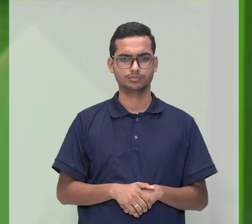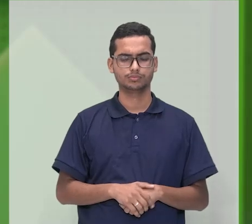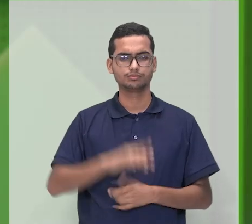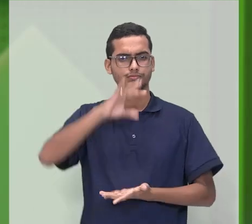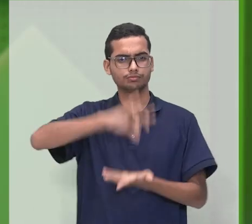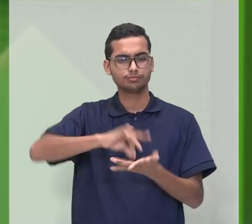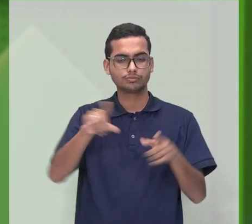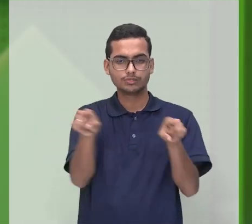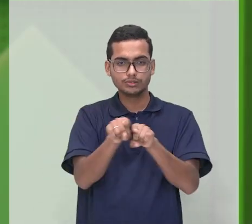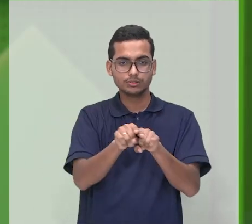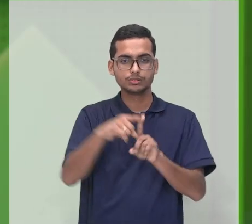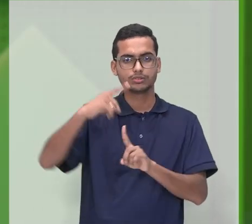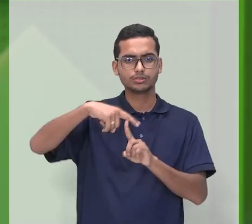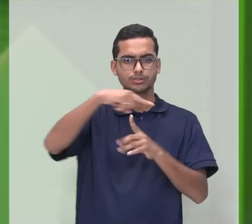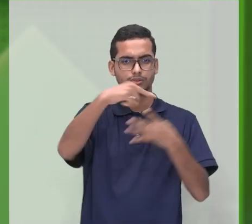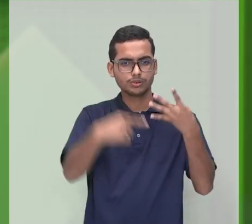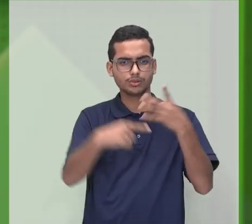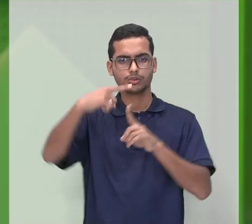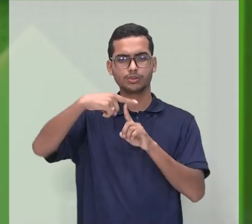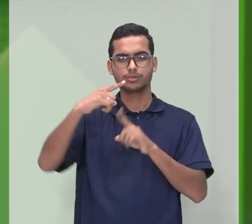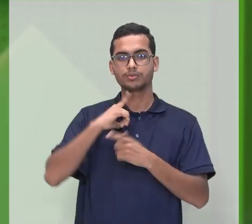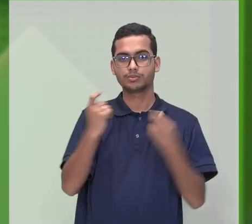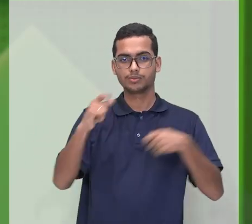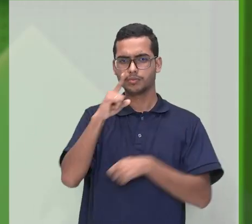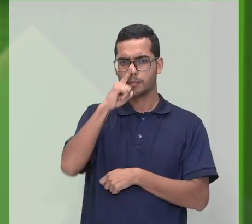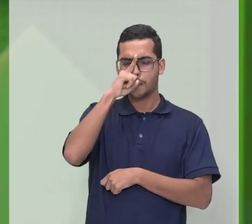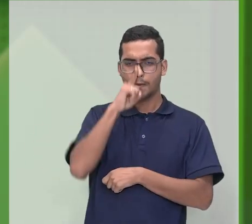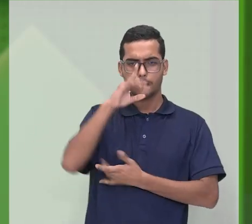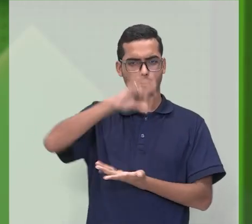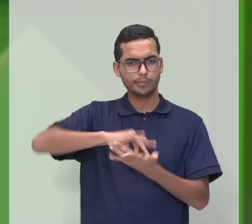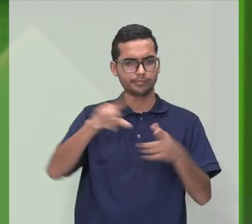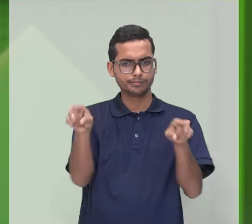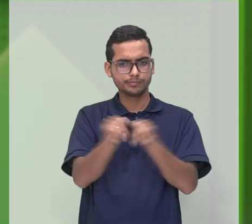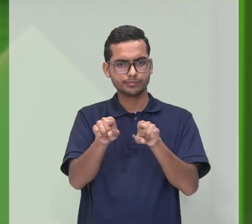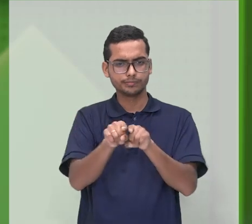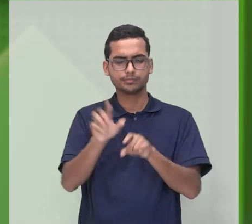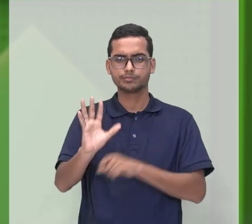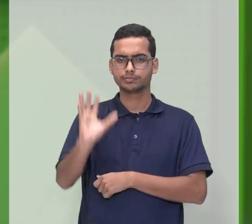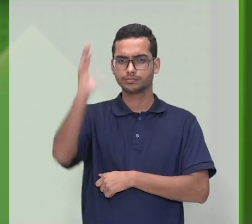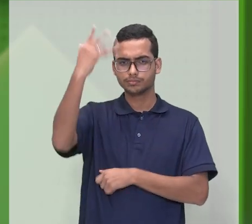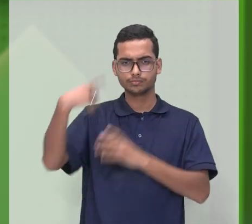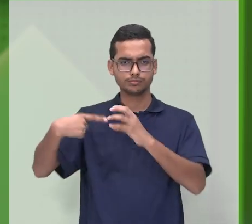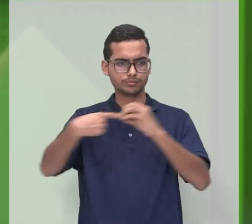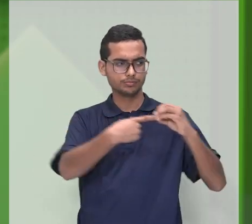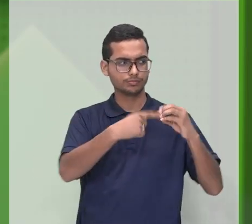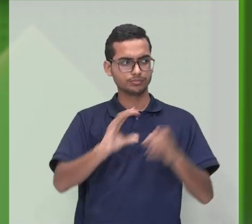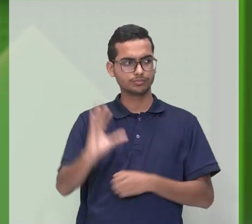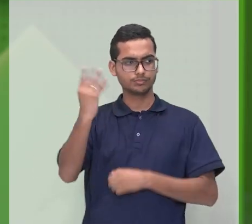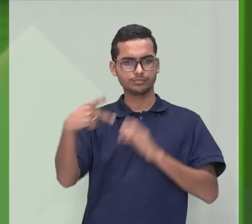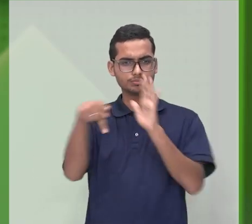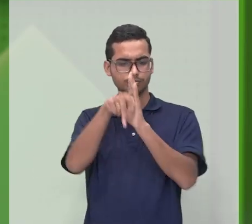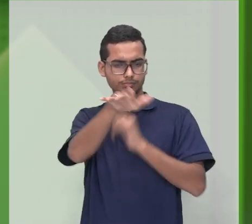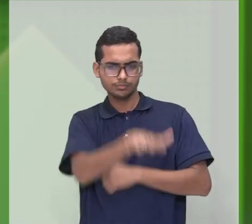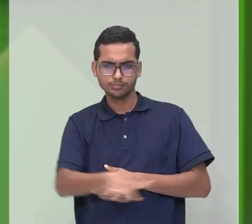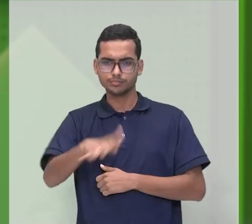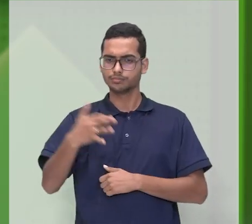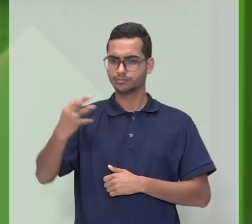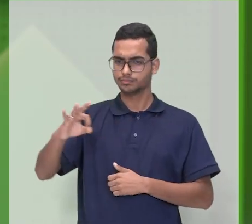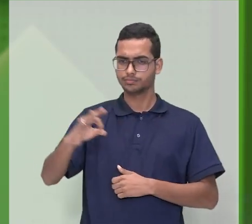agressivo. Então, precisa ser identificado o tipo de protozoário que está ocorrendo ali naquela região,